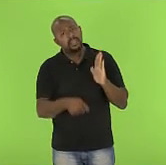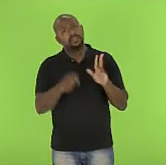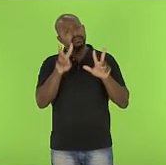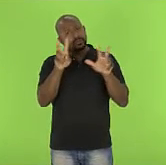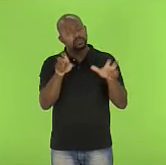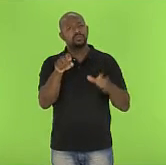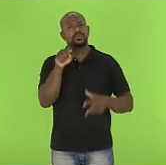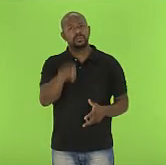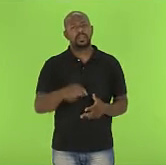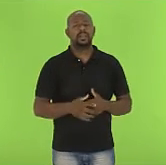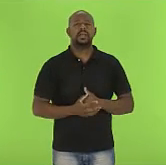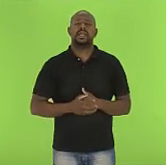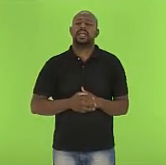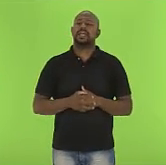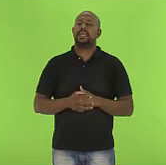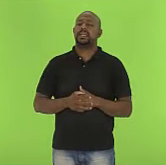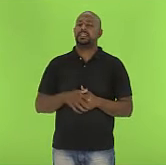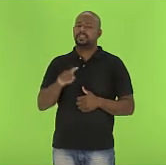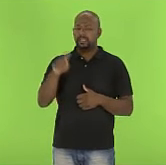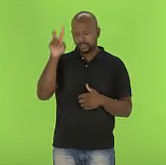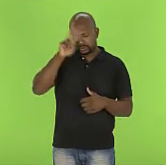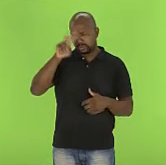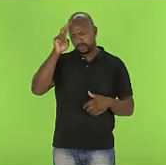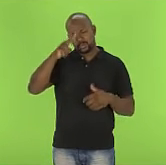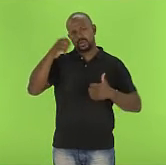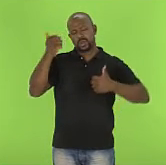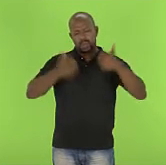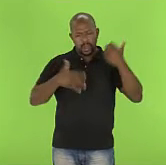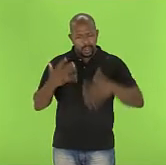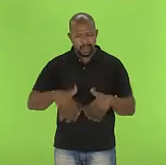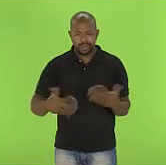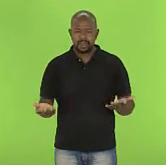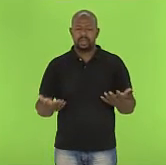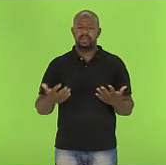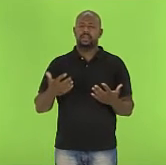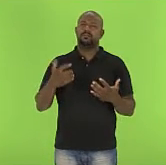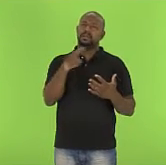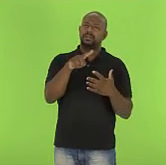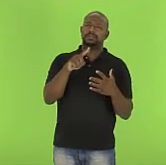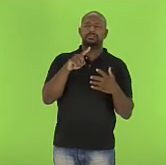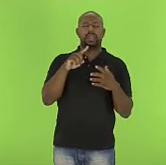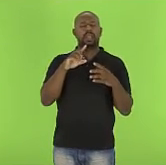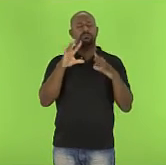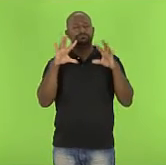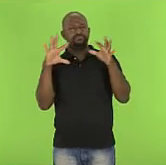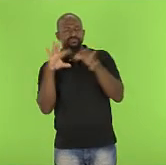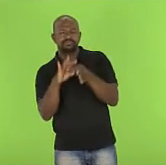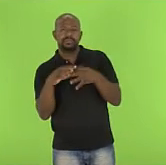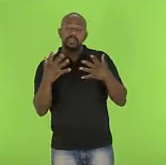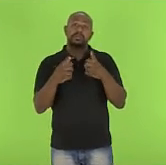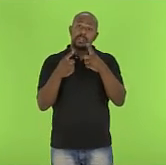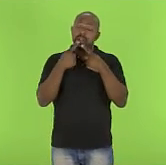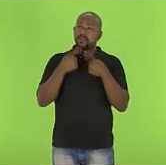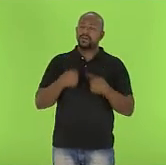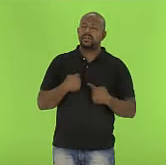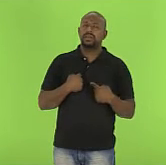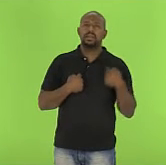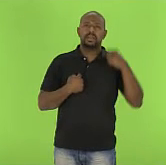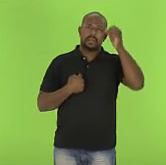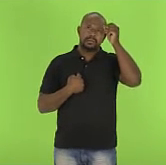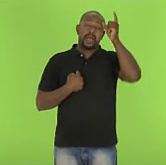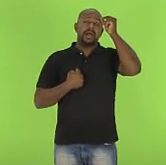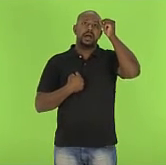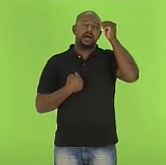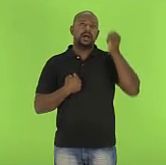texto baseado, né, nessa história, ou faz uma analogia, enfim. Quando ela falou